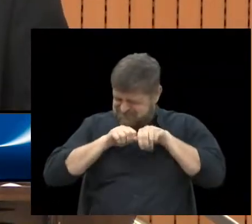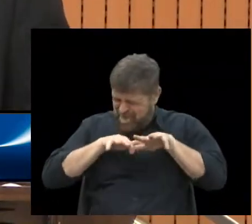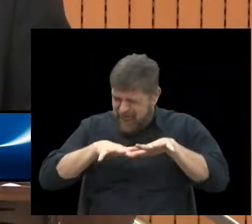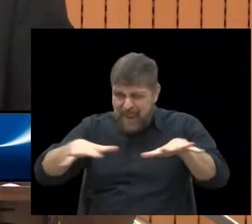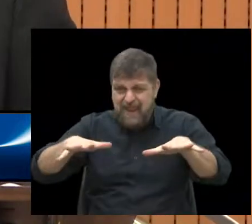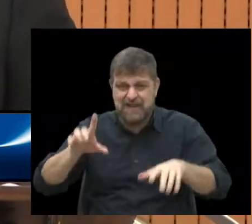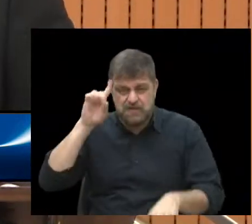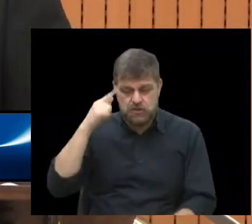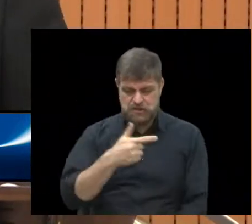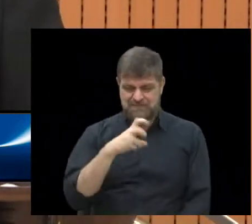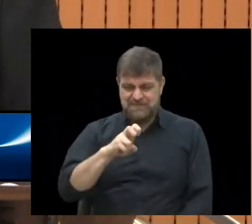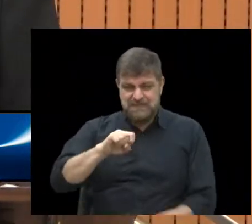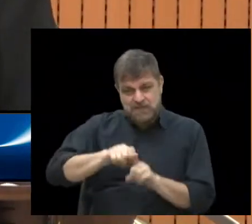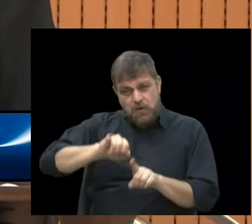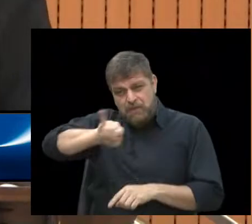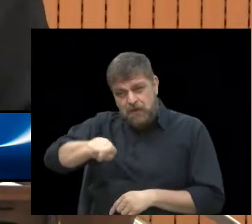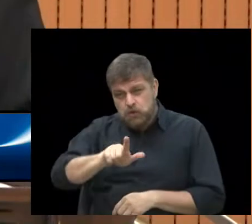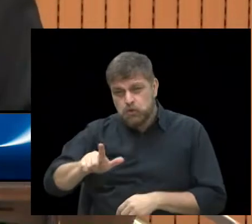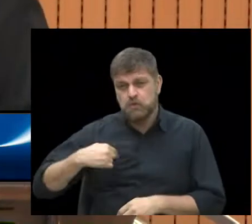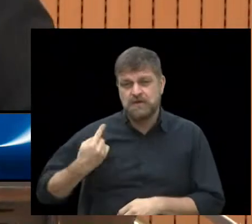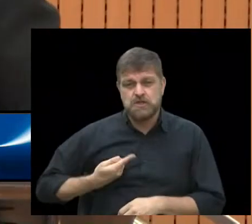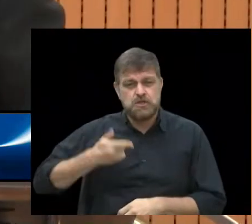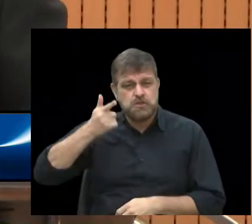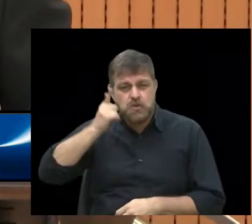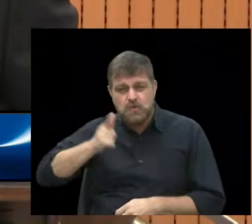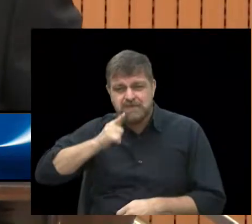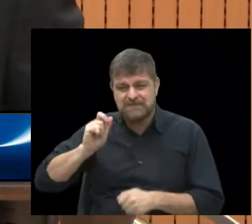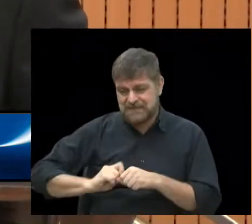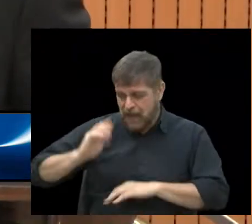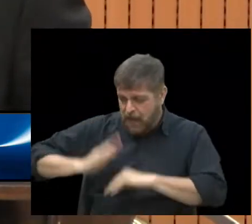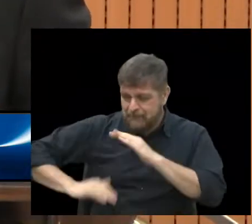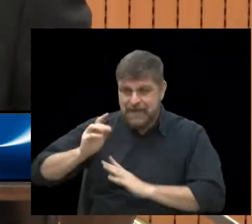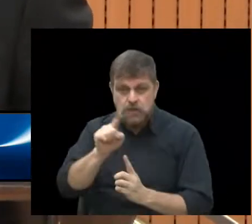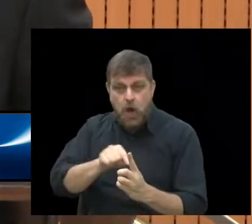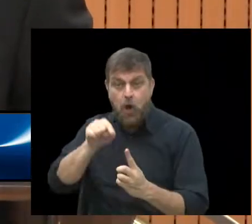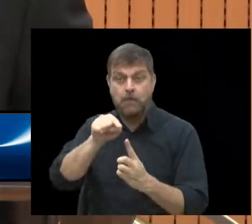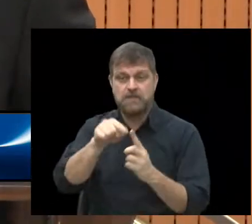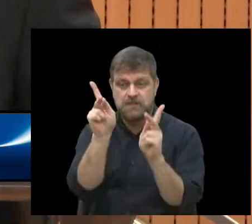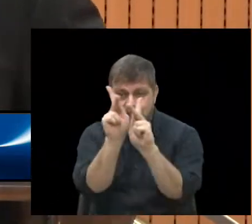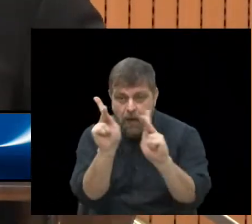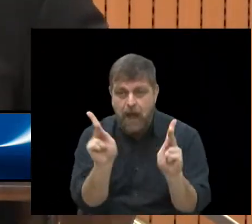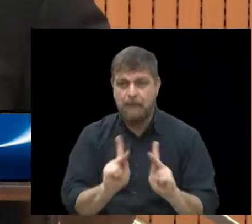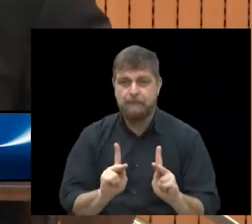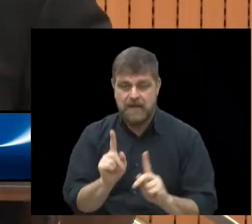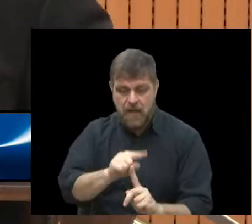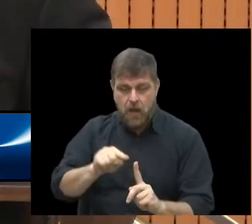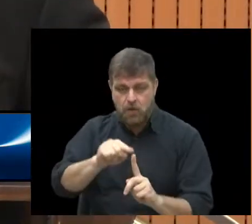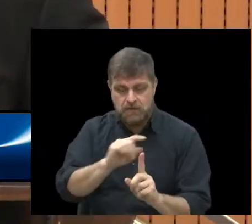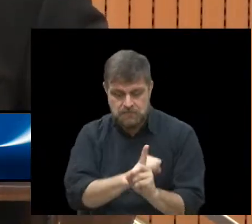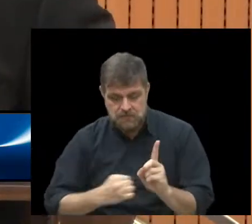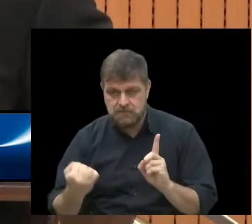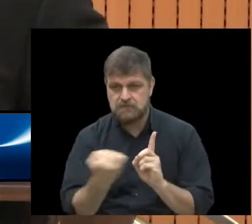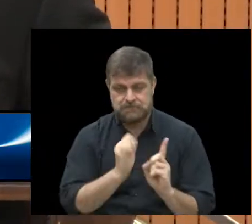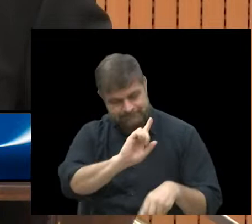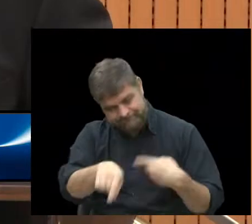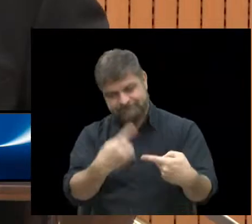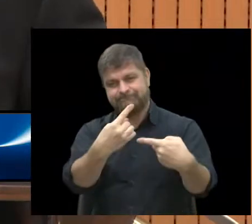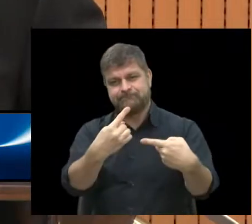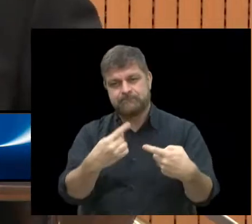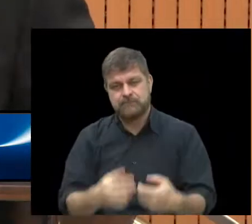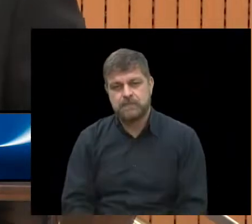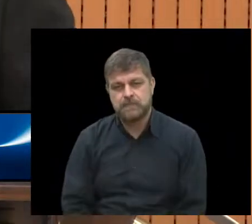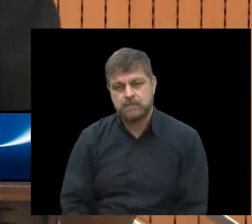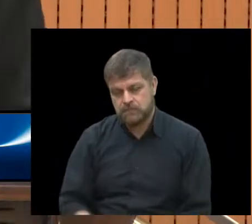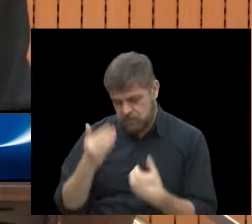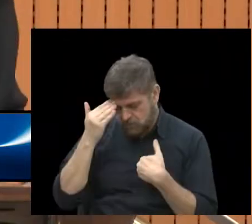que no dia 25 de julho a gente consiga fazer um grande ato pela paz, tentando mudar essa realidade na nossa cidade.